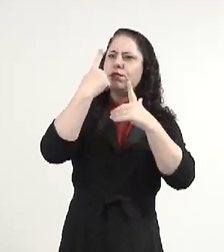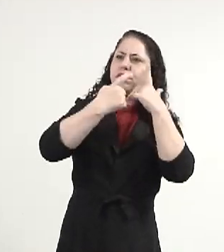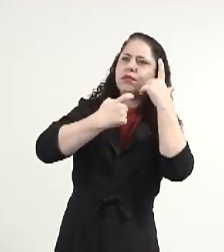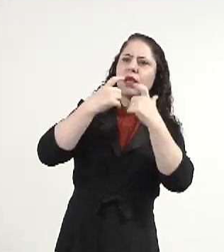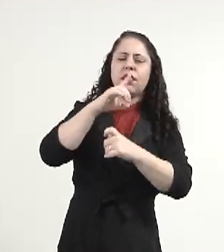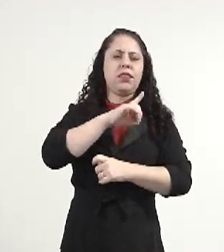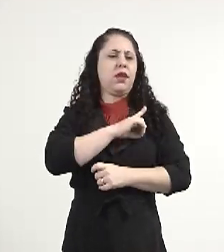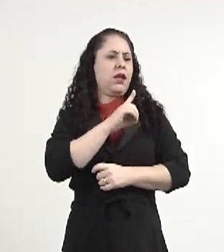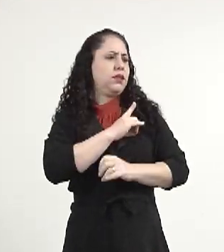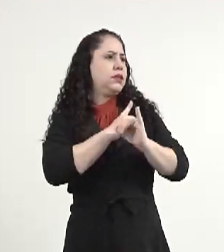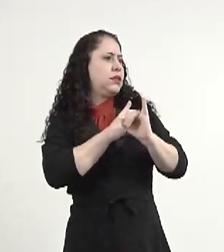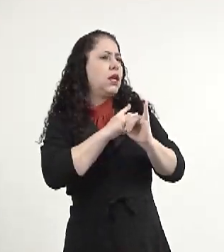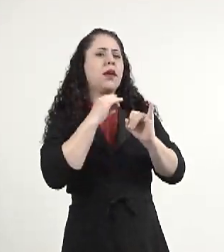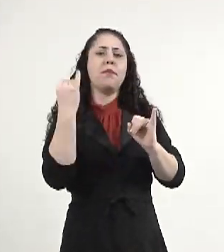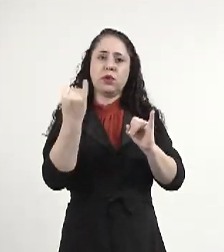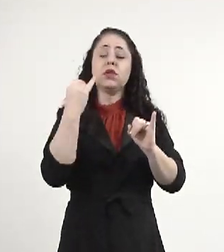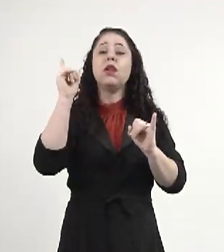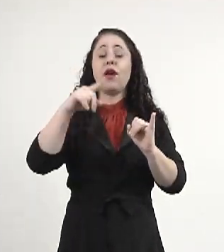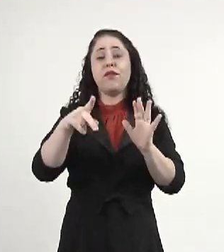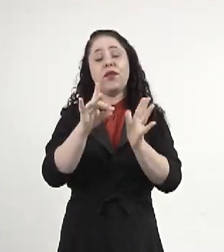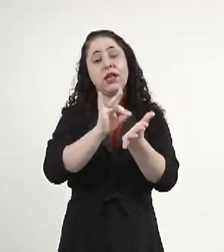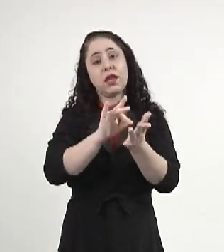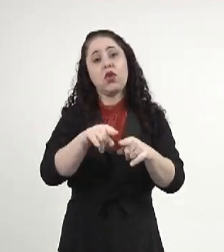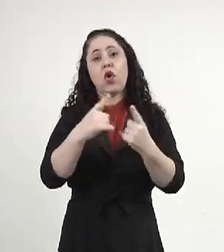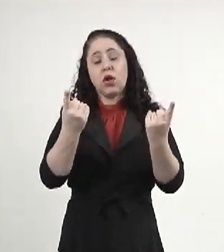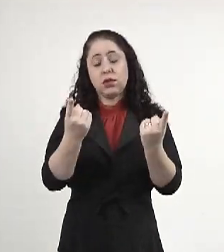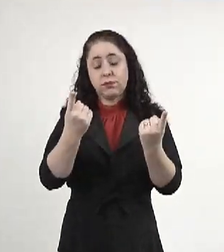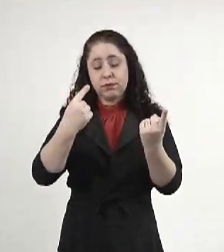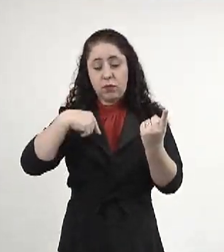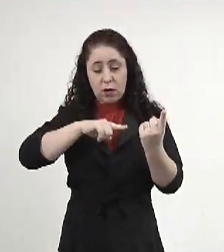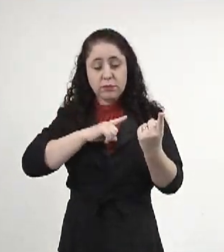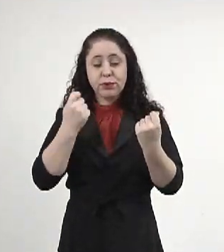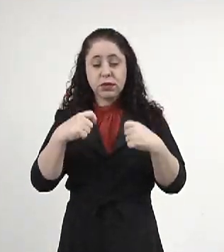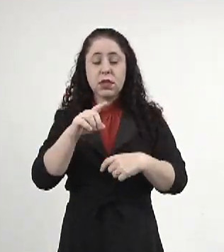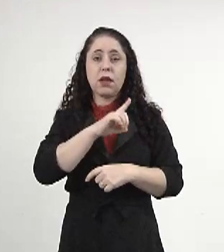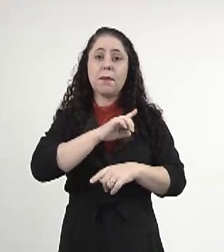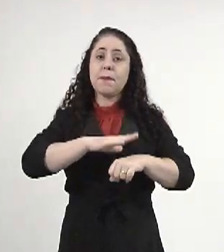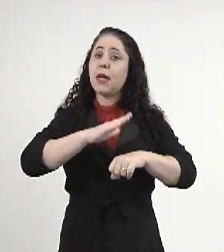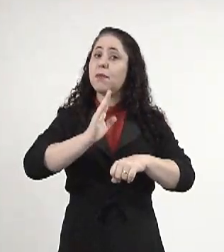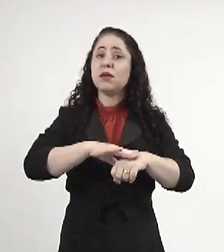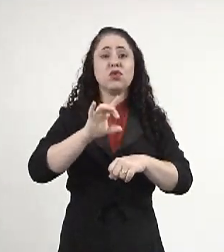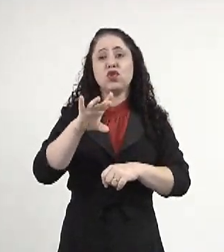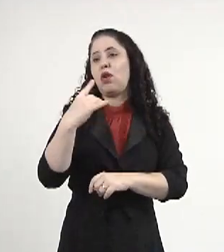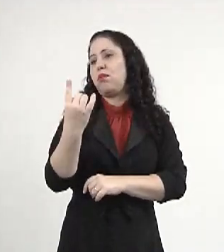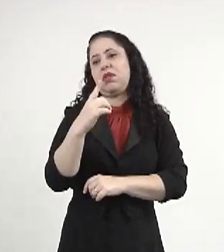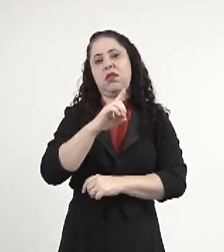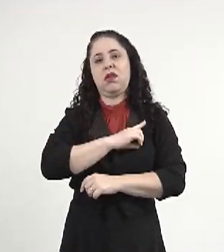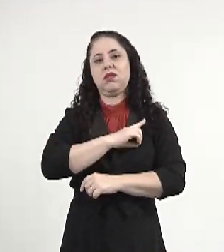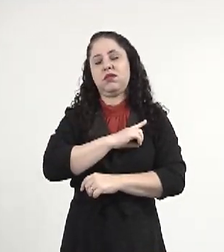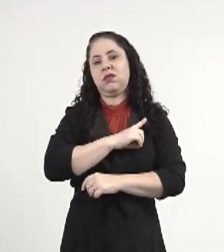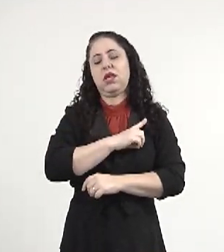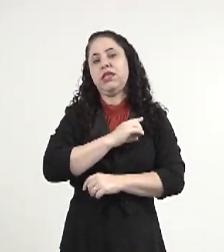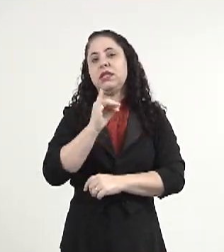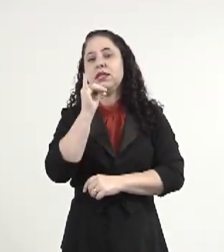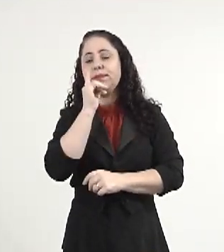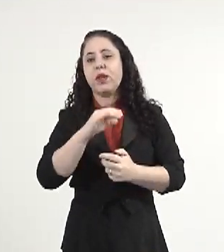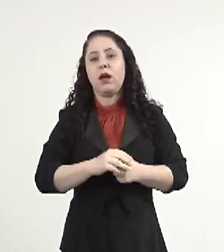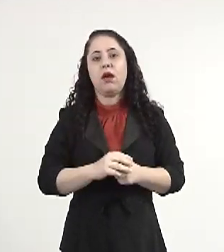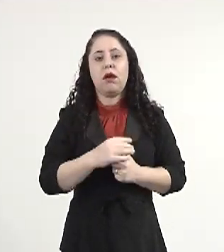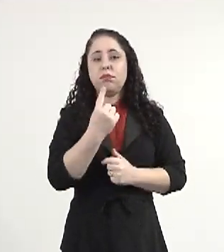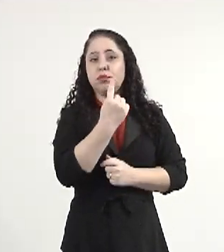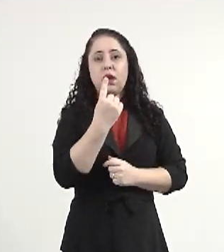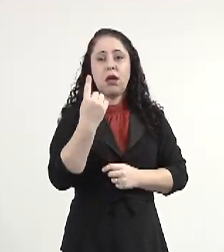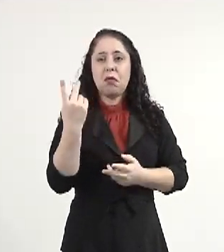com as delegacias, elas são importantes, obviamente, a gente precisa mesmo de mais delegacias, mas não vai ter delegacia suficiente, não vai